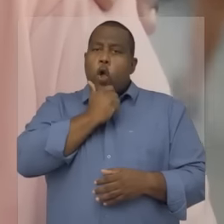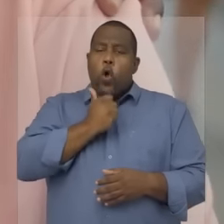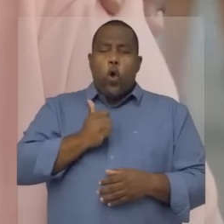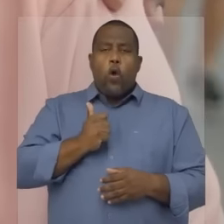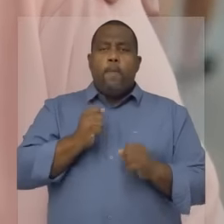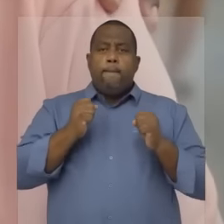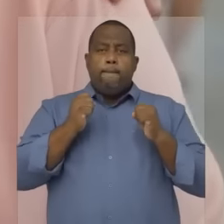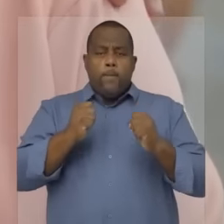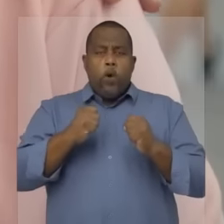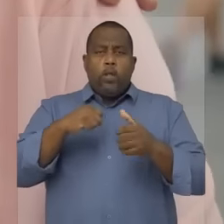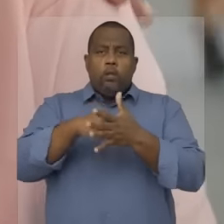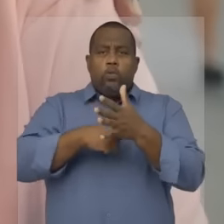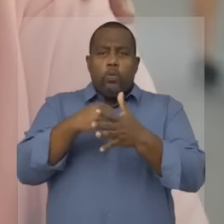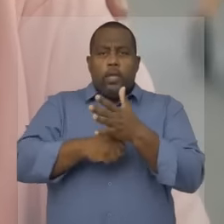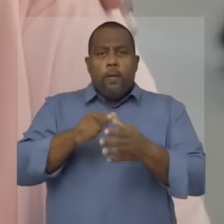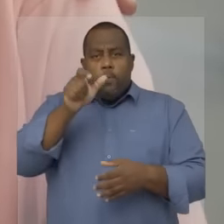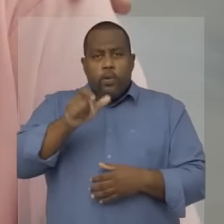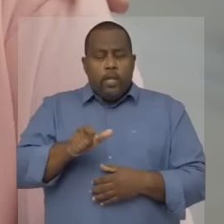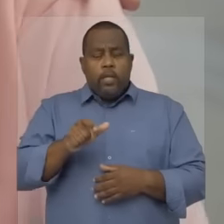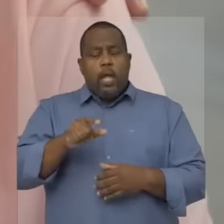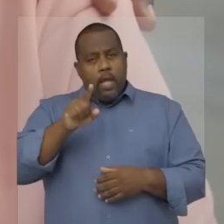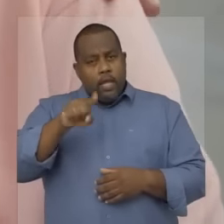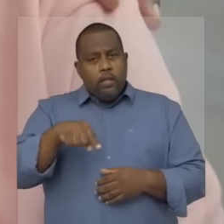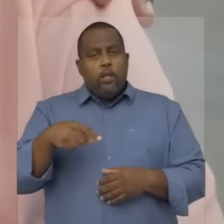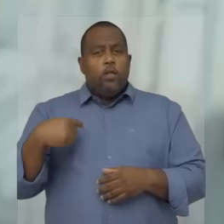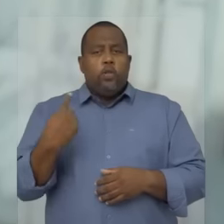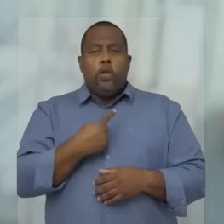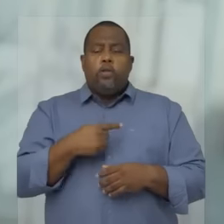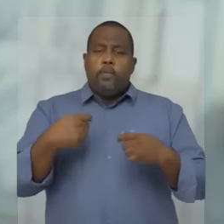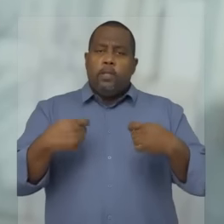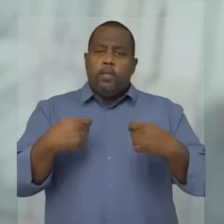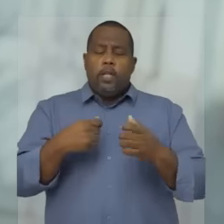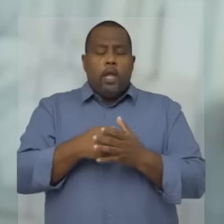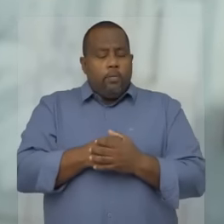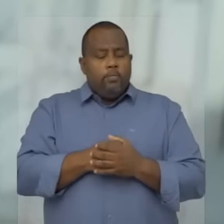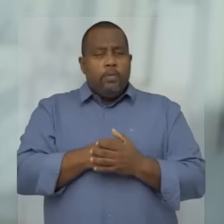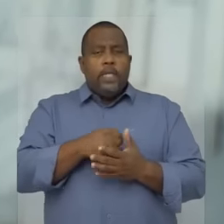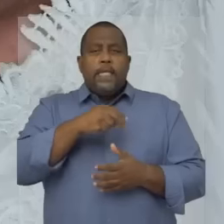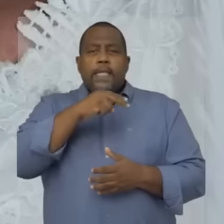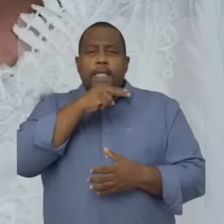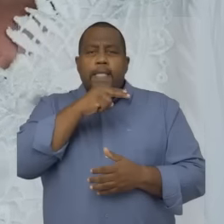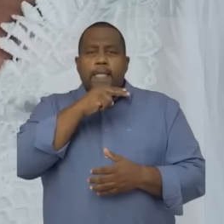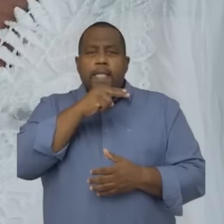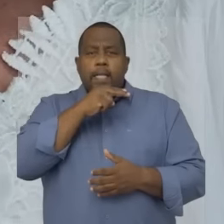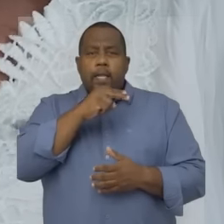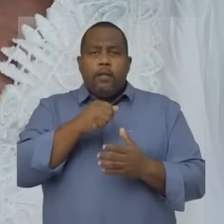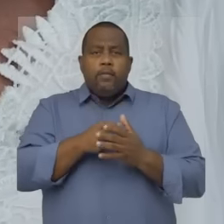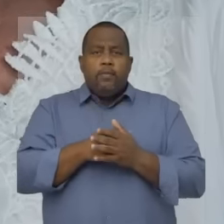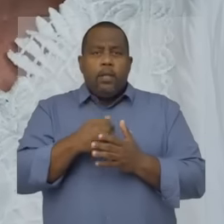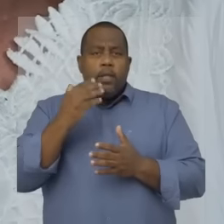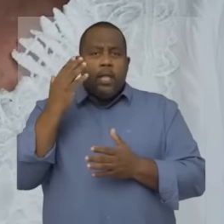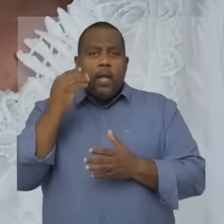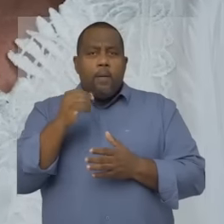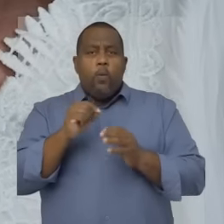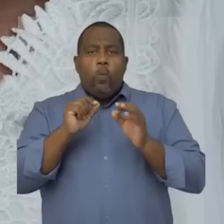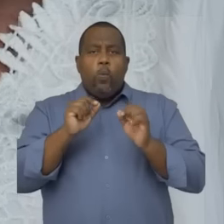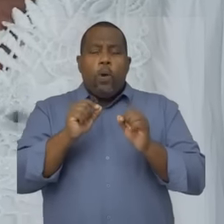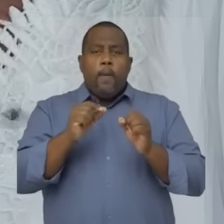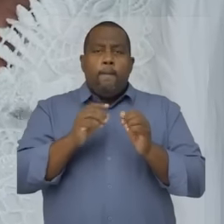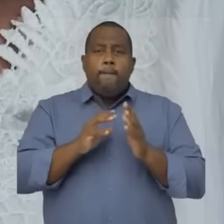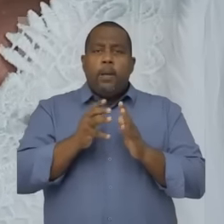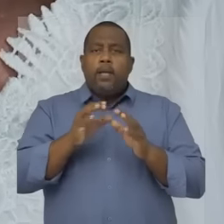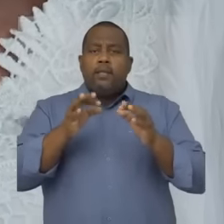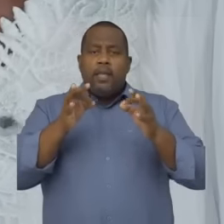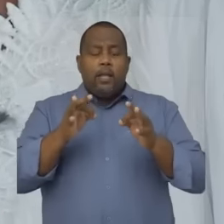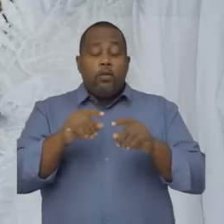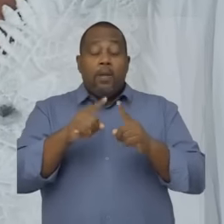homem que possa lutar por ela. É isso que nós precisamos. ACM Neto. Ninguém sabe qual é o partido certo dele. O